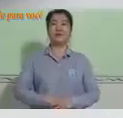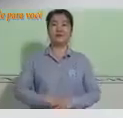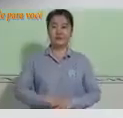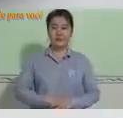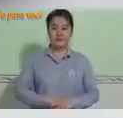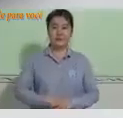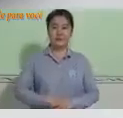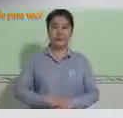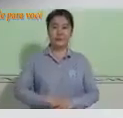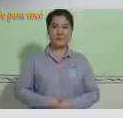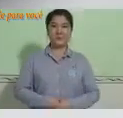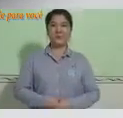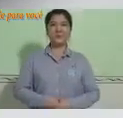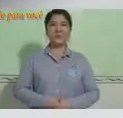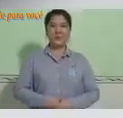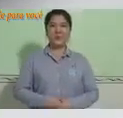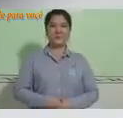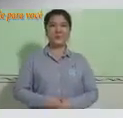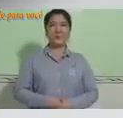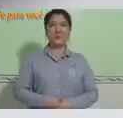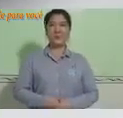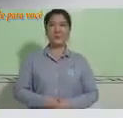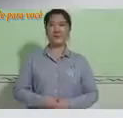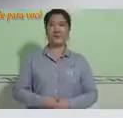ou sessões de acupuntura, por exemplo.